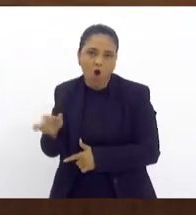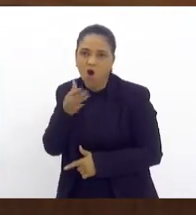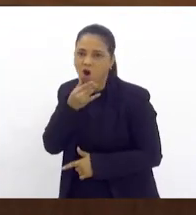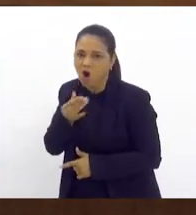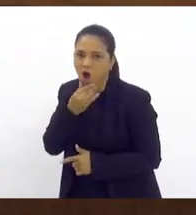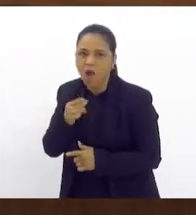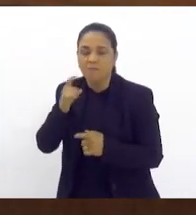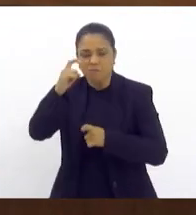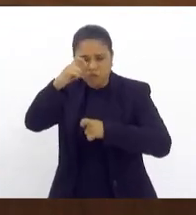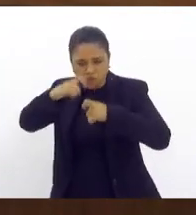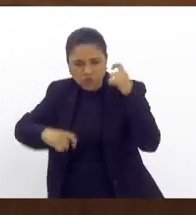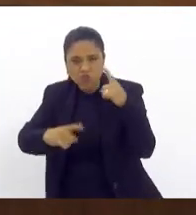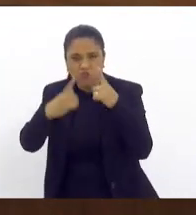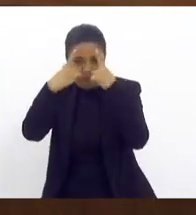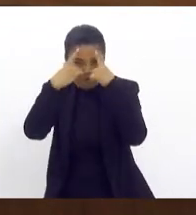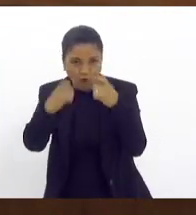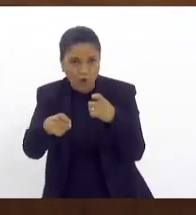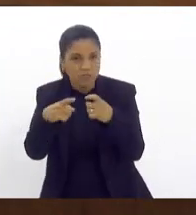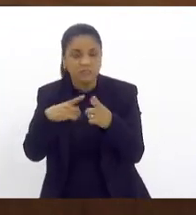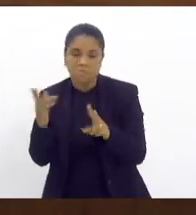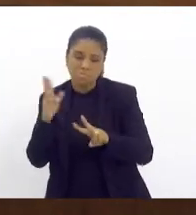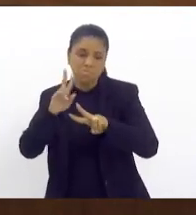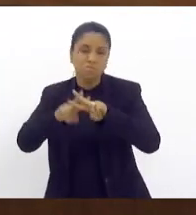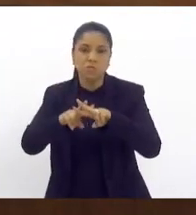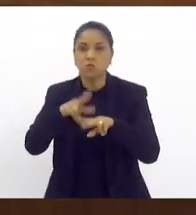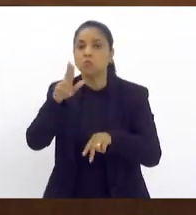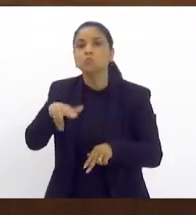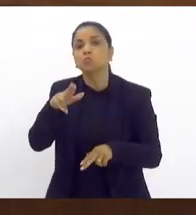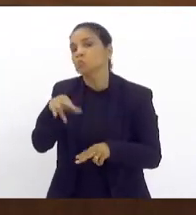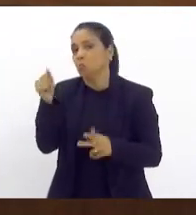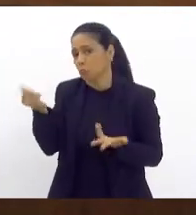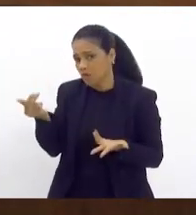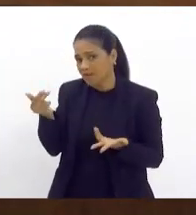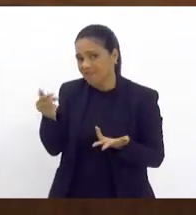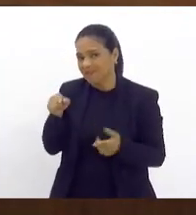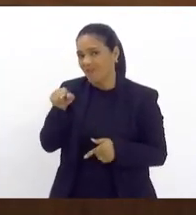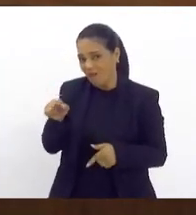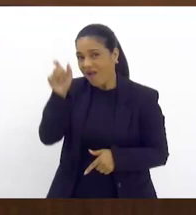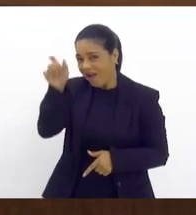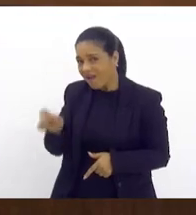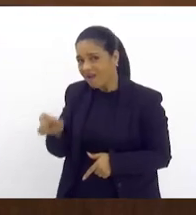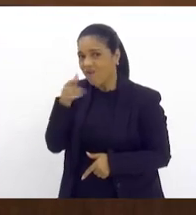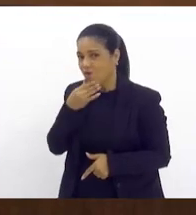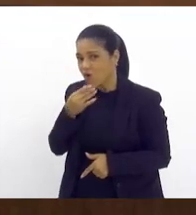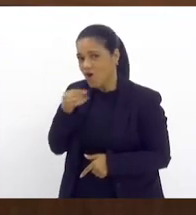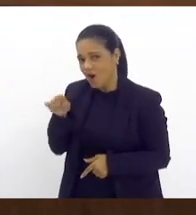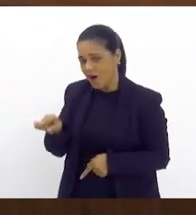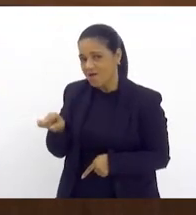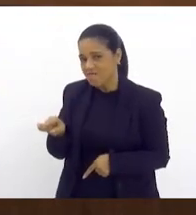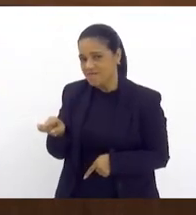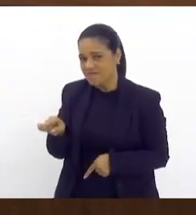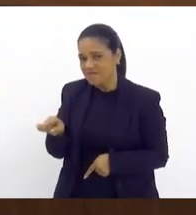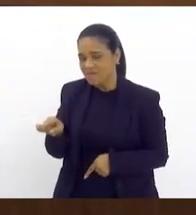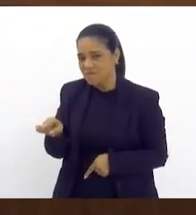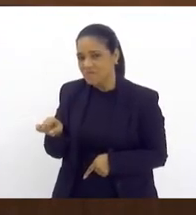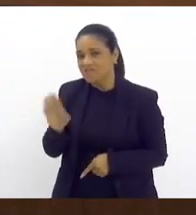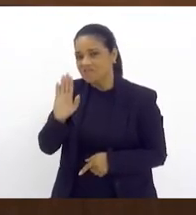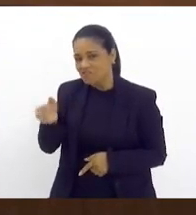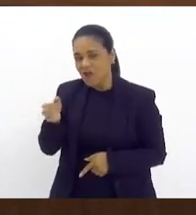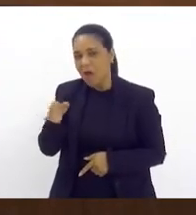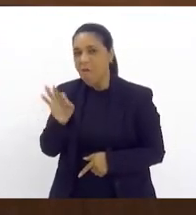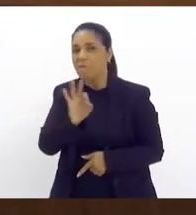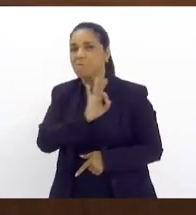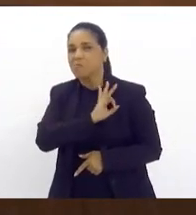estupro e ele não tinha sido preso então era uma pessoa que recorridamente tinha passagem